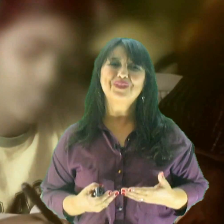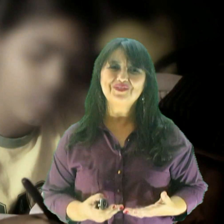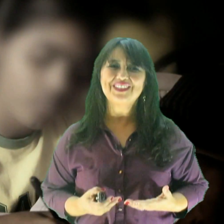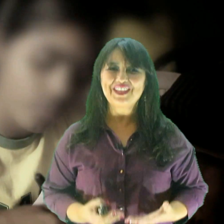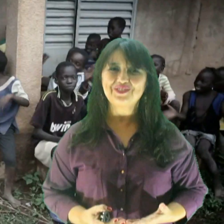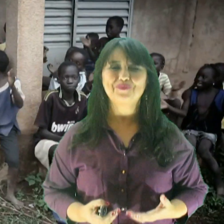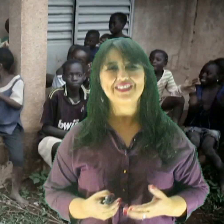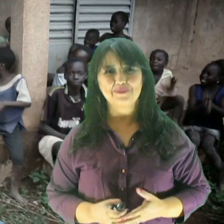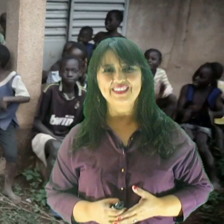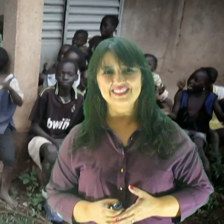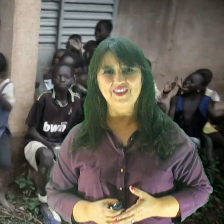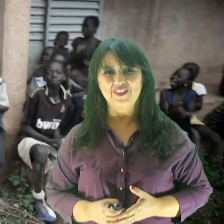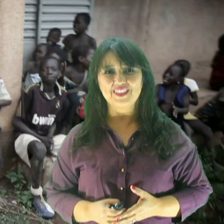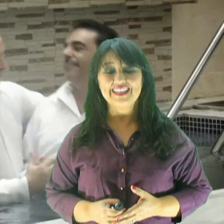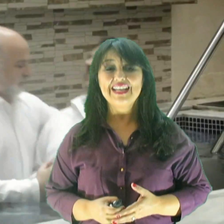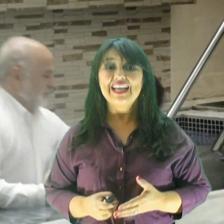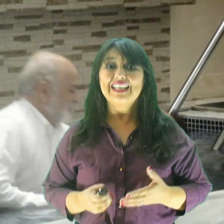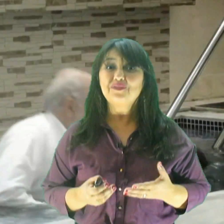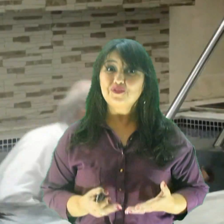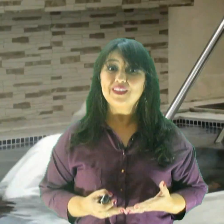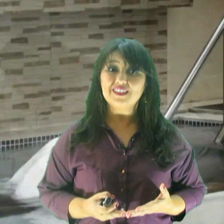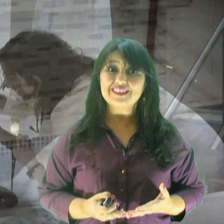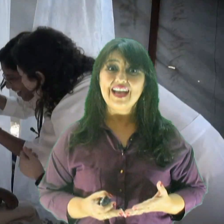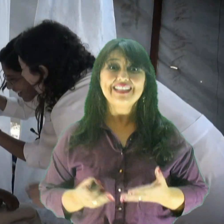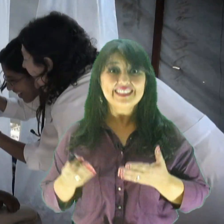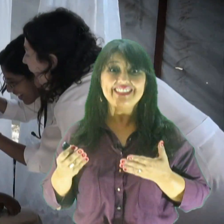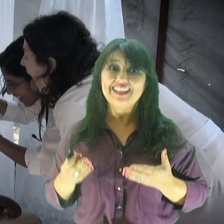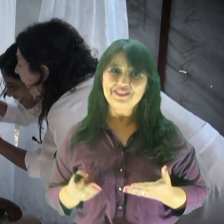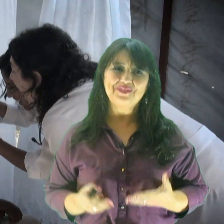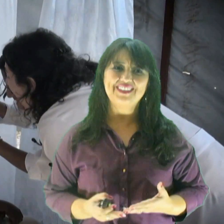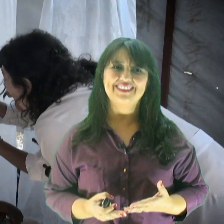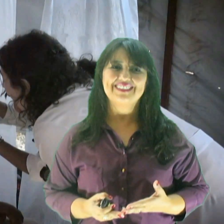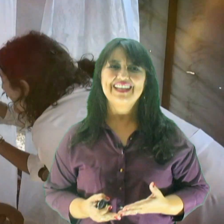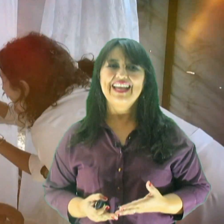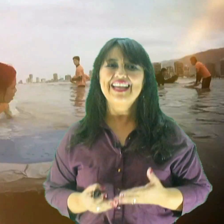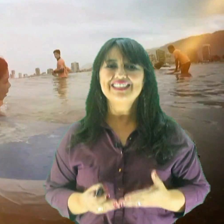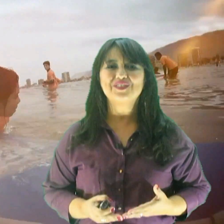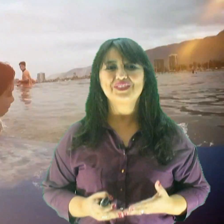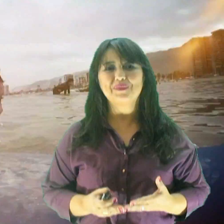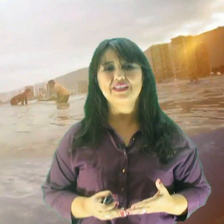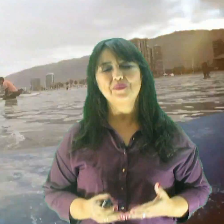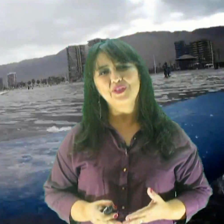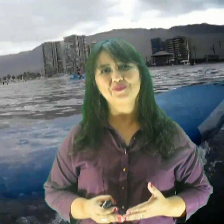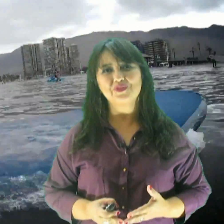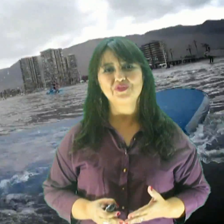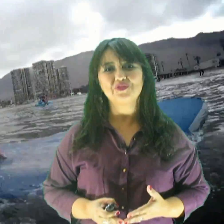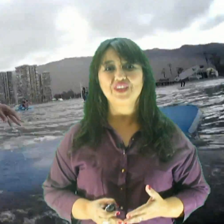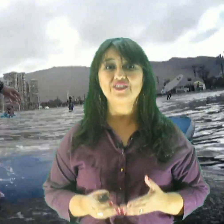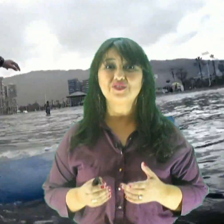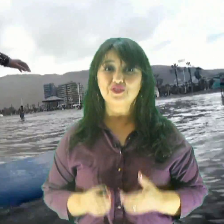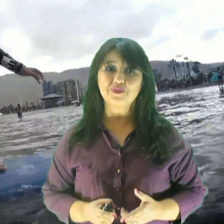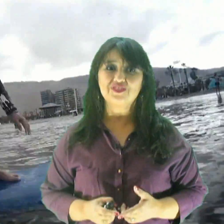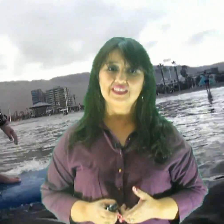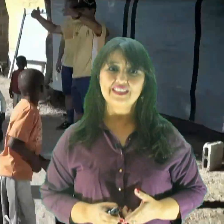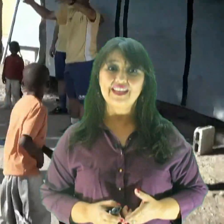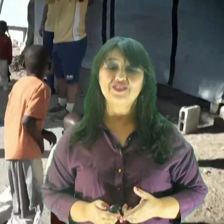e o privilégio de participar dessa obra. Leve esperança até que Ele venha. Esse é o tema da campanha de Missões Mundiais